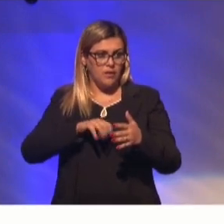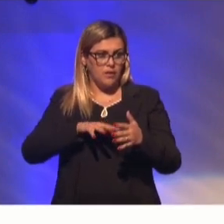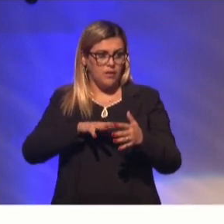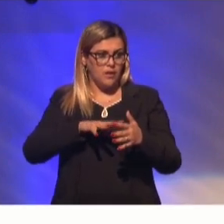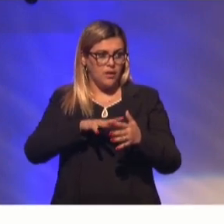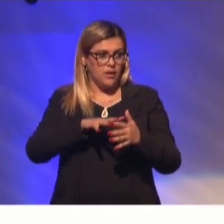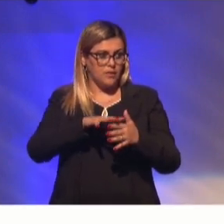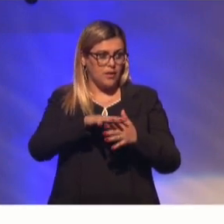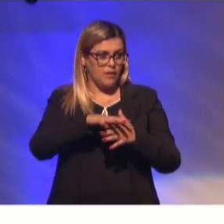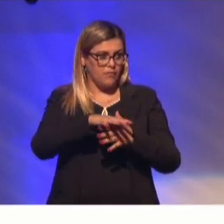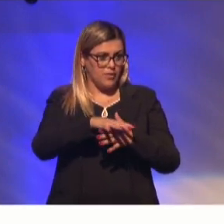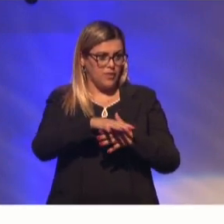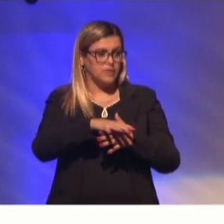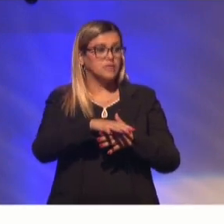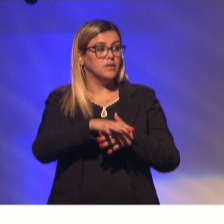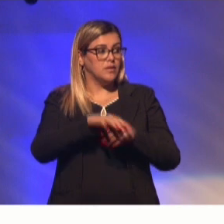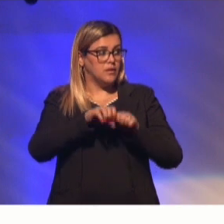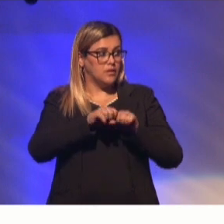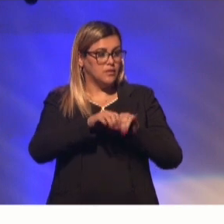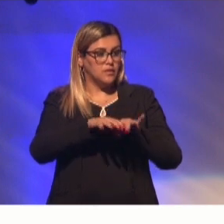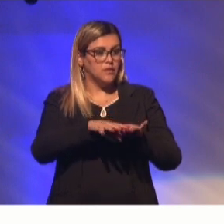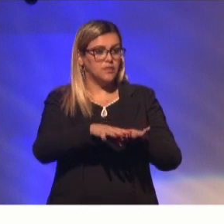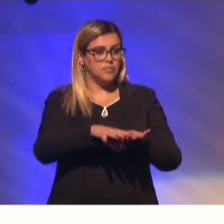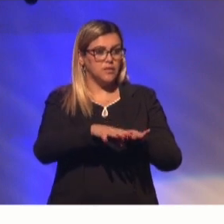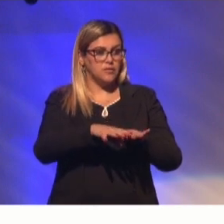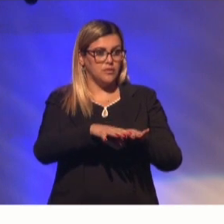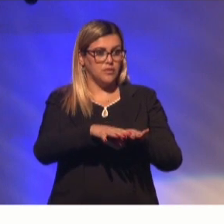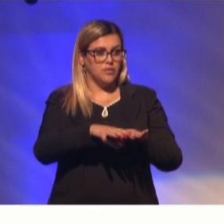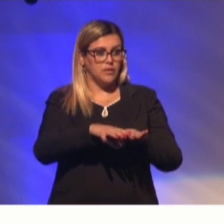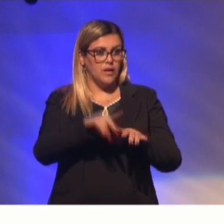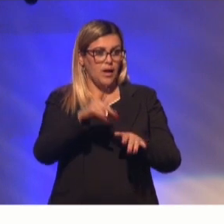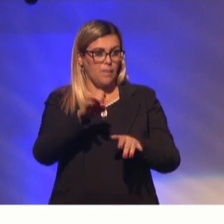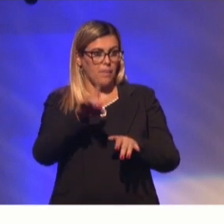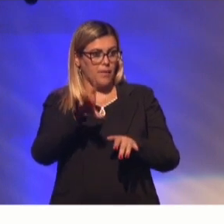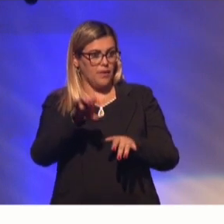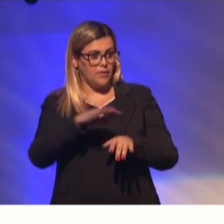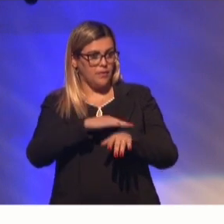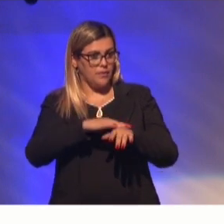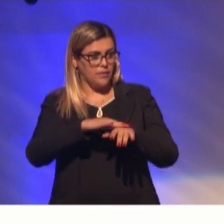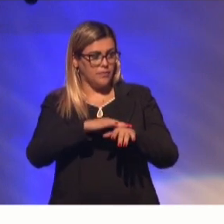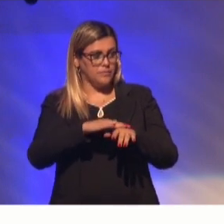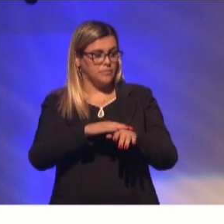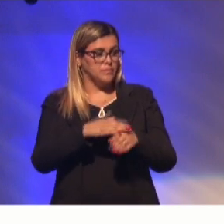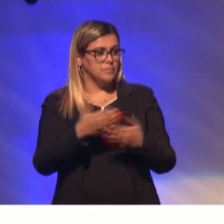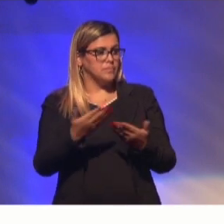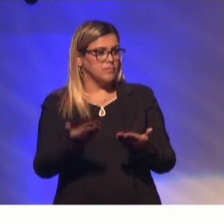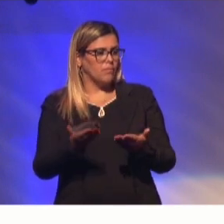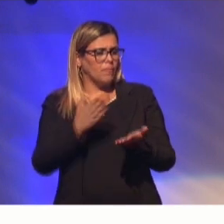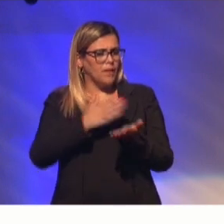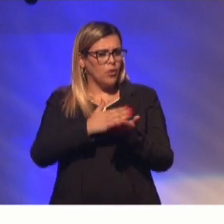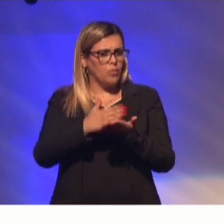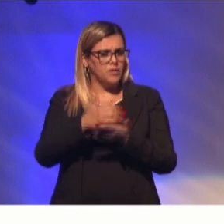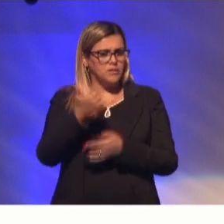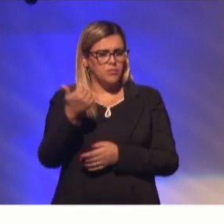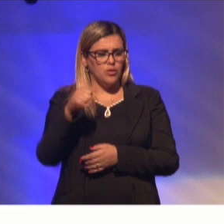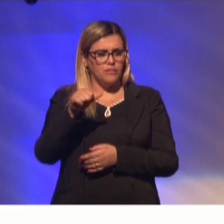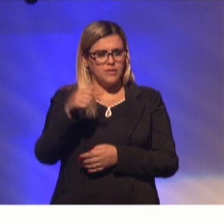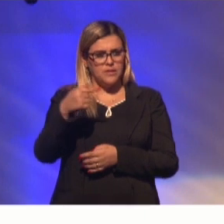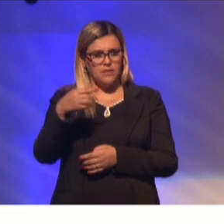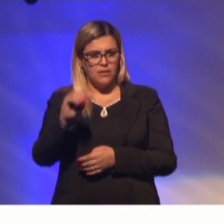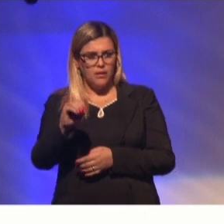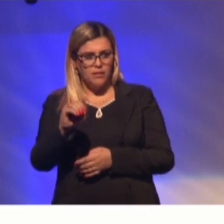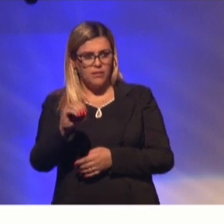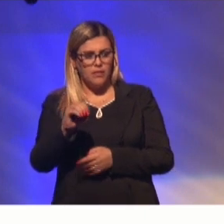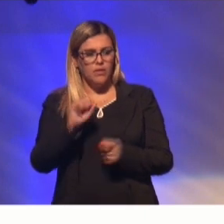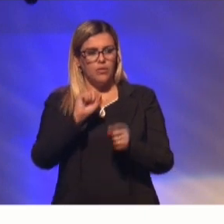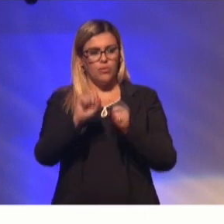projétil, é modulada no transmissor, chegando assim ao tecido. Bem, tudo começou nos anos de 1970,